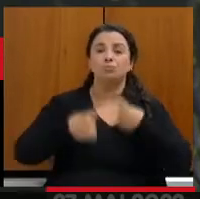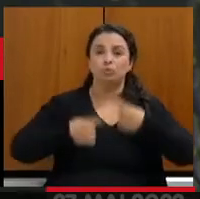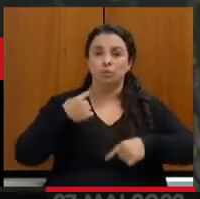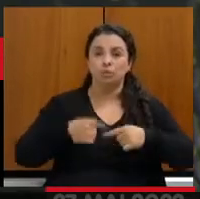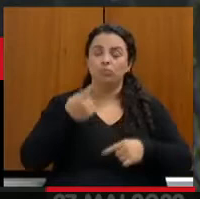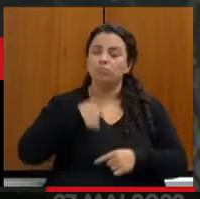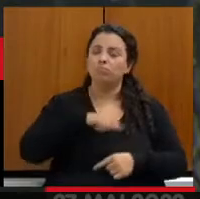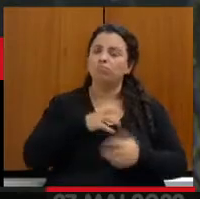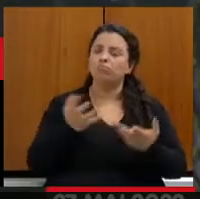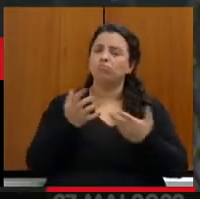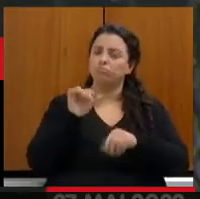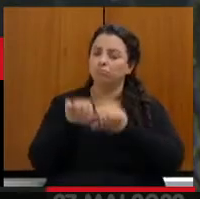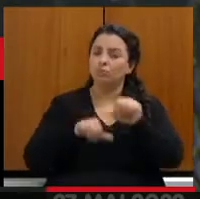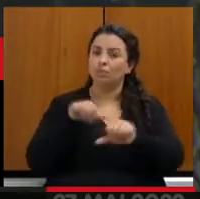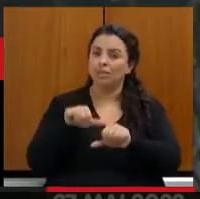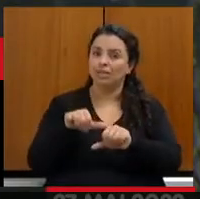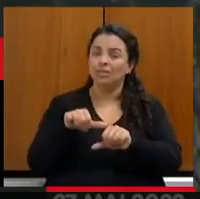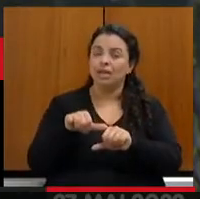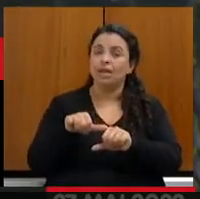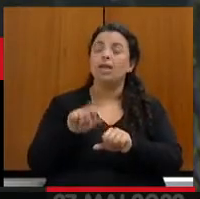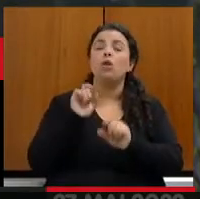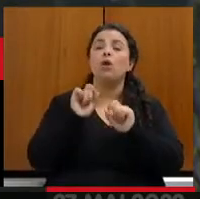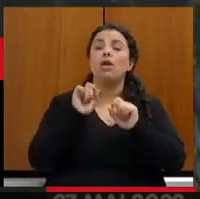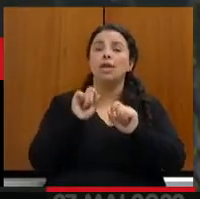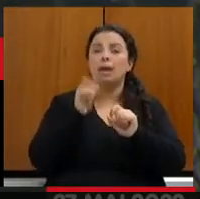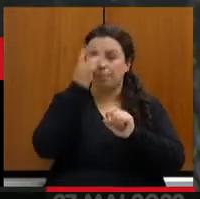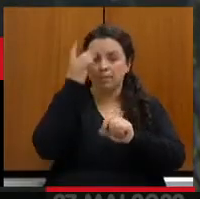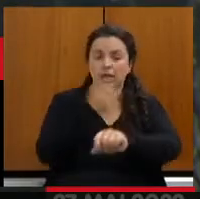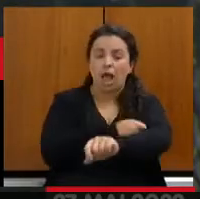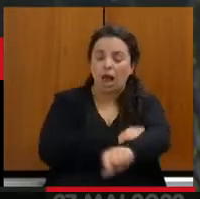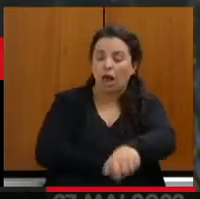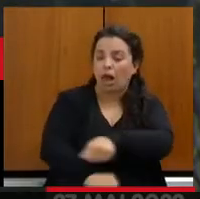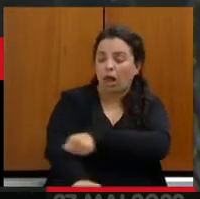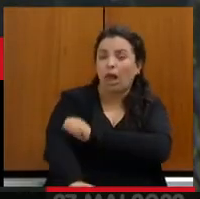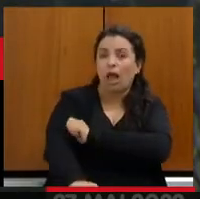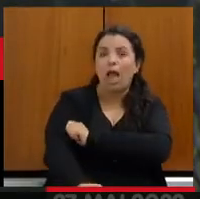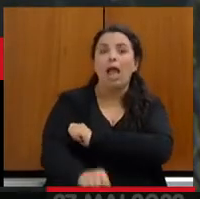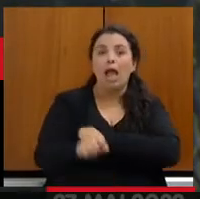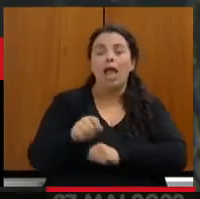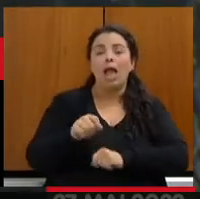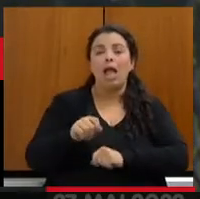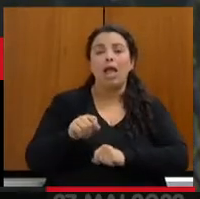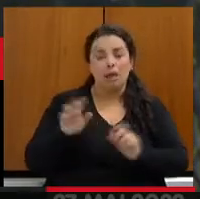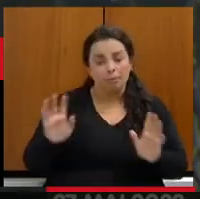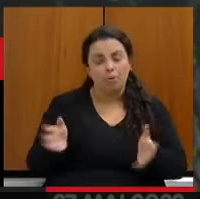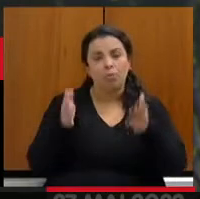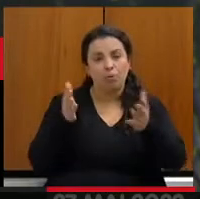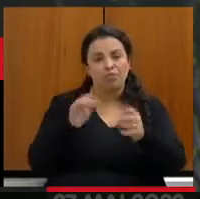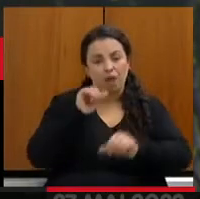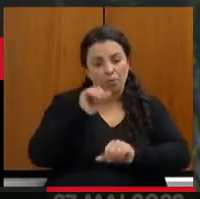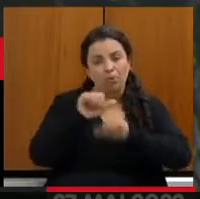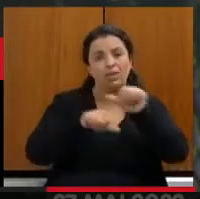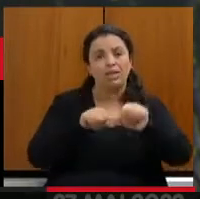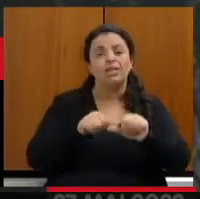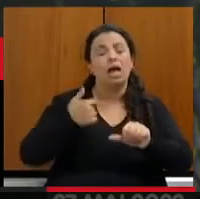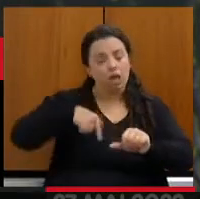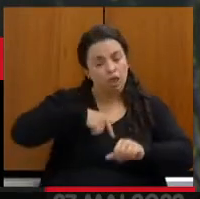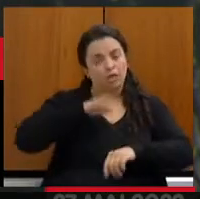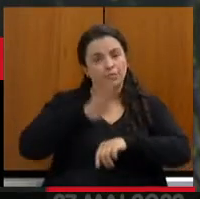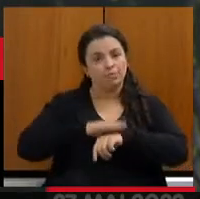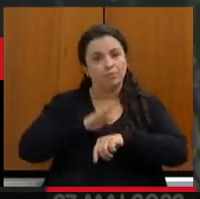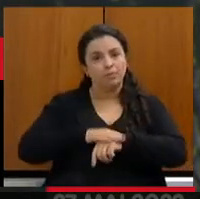transformação quem vai ter que arregaçar as mangas e começa a promovê-la a promovê-las somos nós mesmos